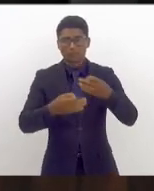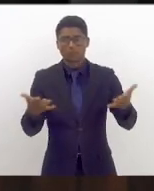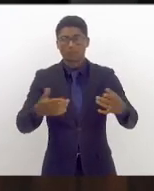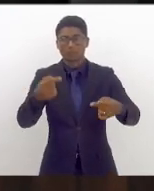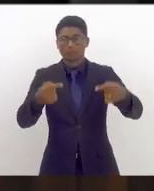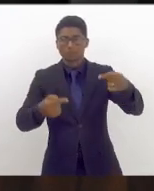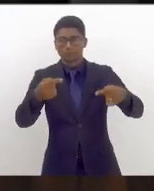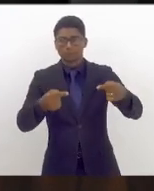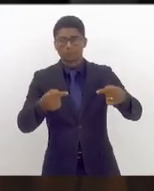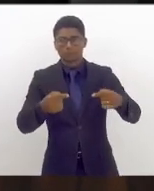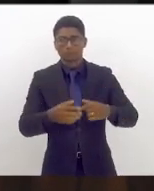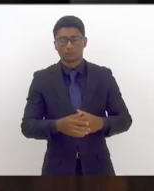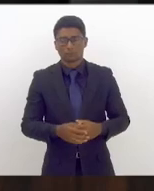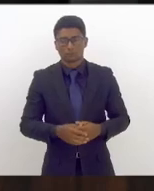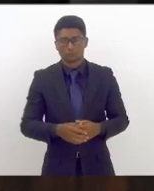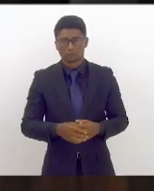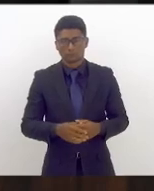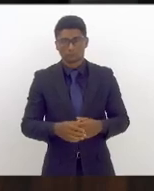discussão